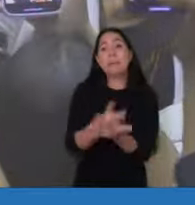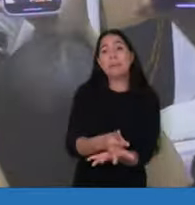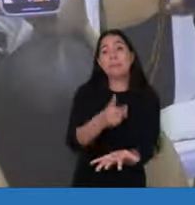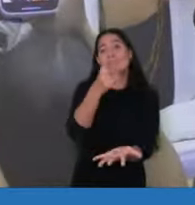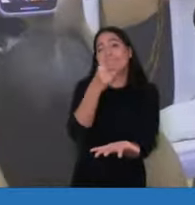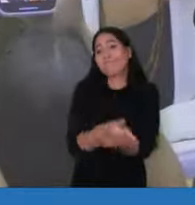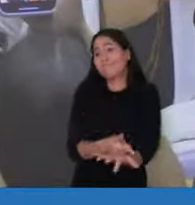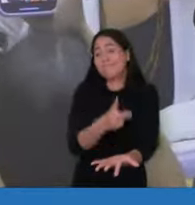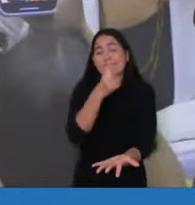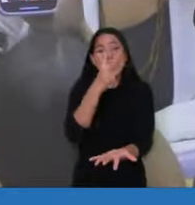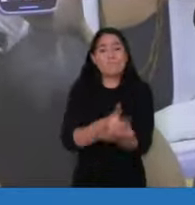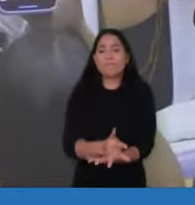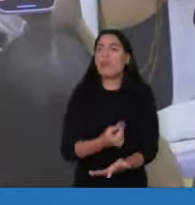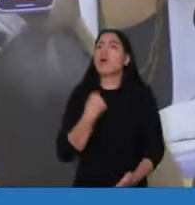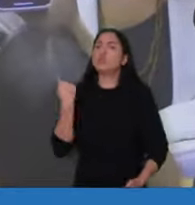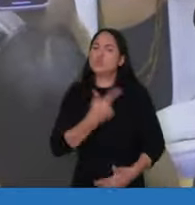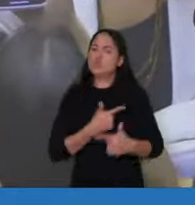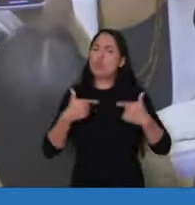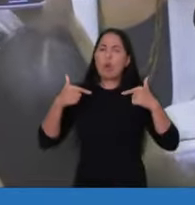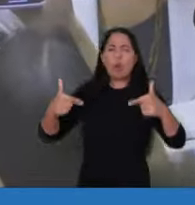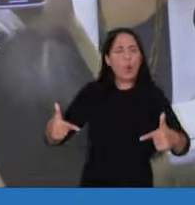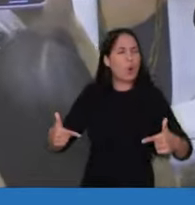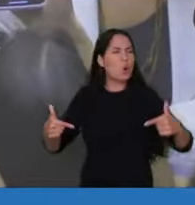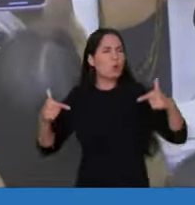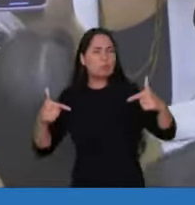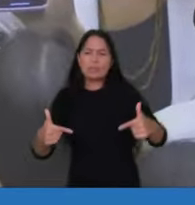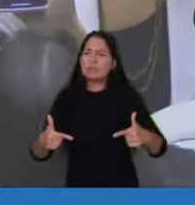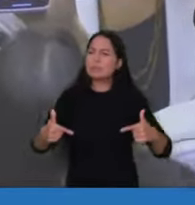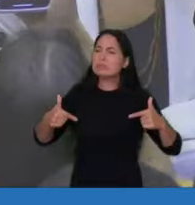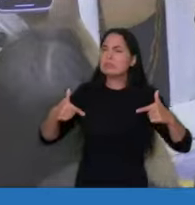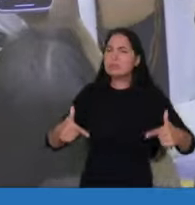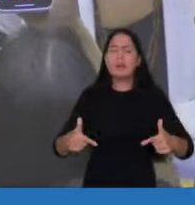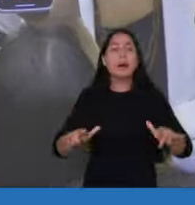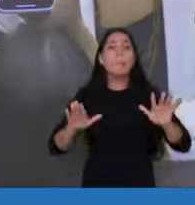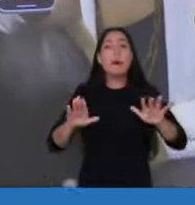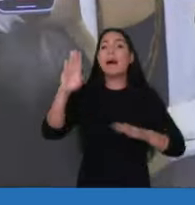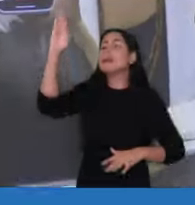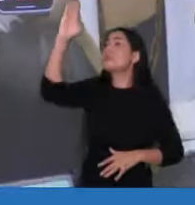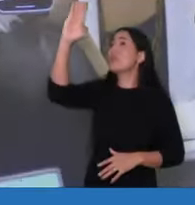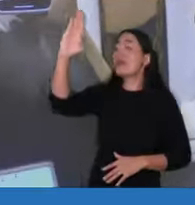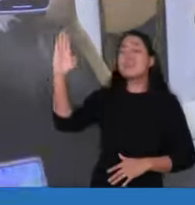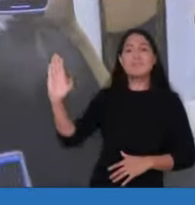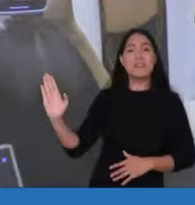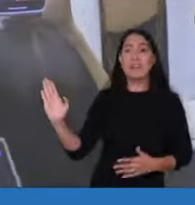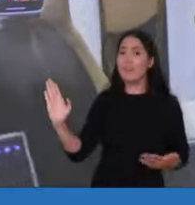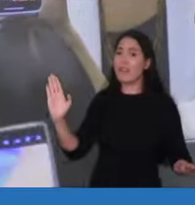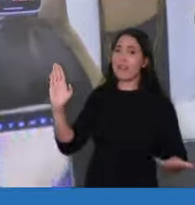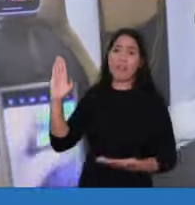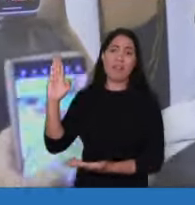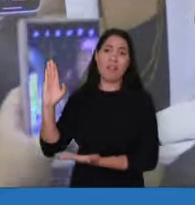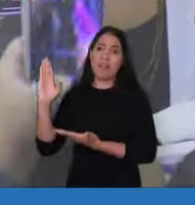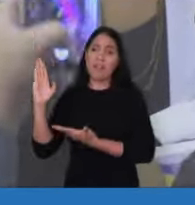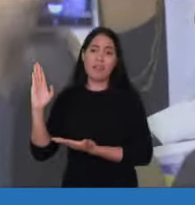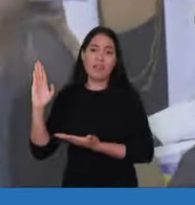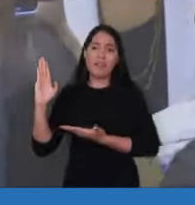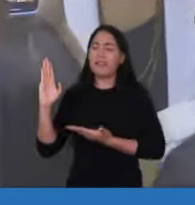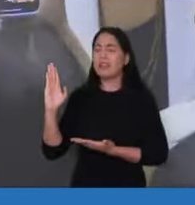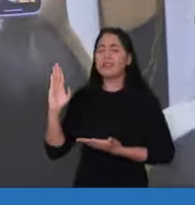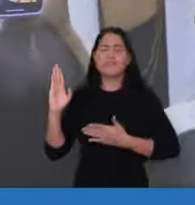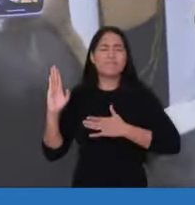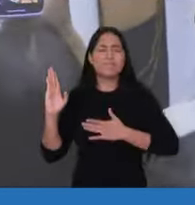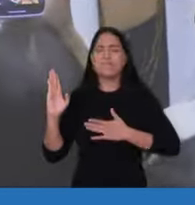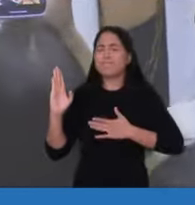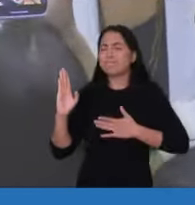luta é que a gente se encontra. Brasil, meu dengo, a